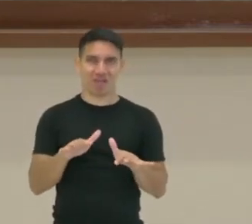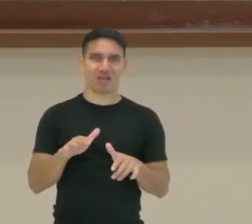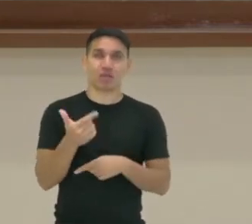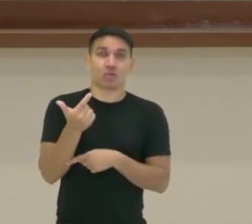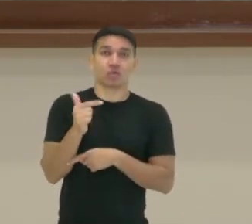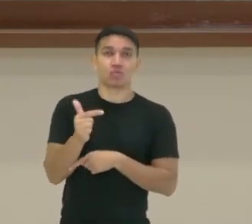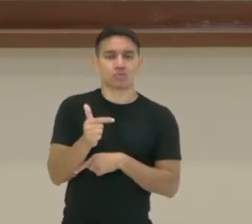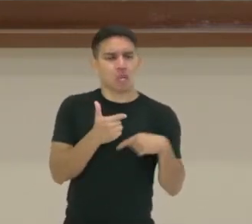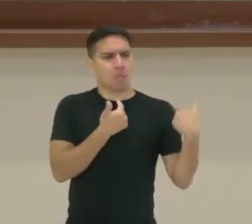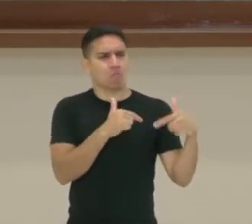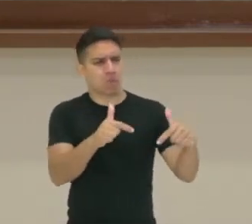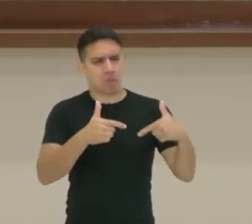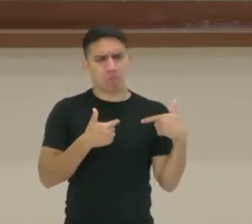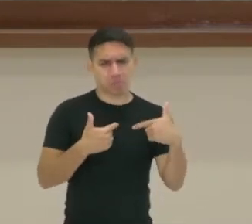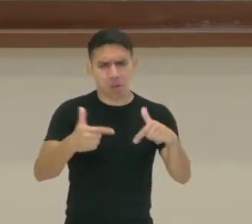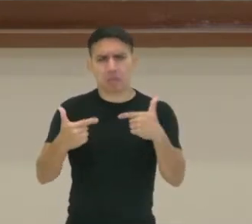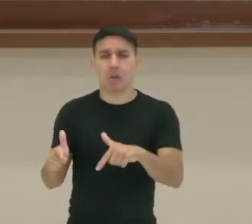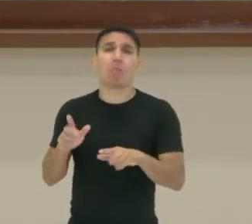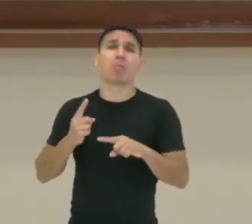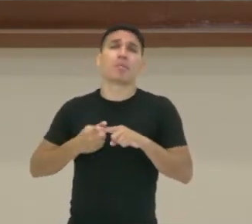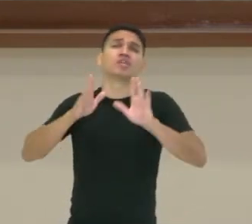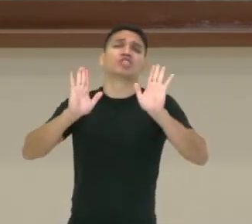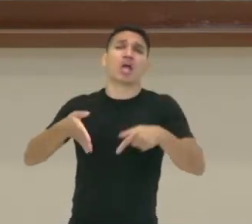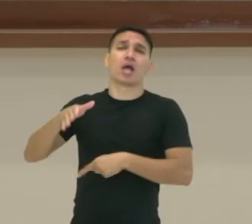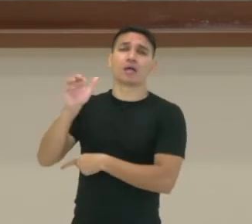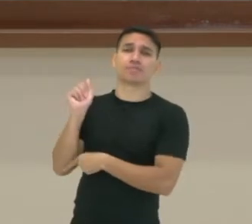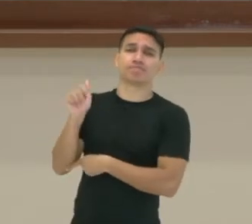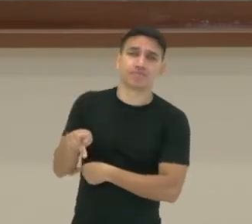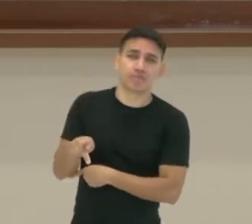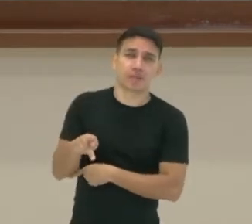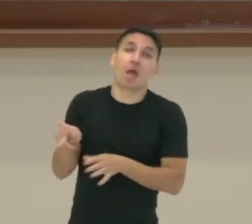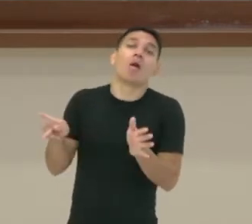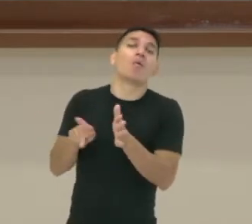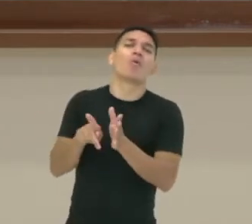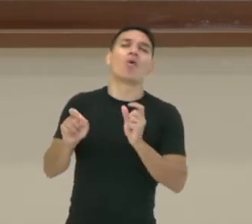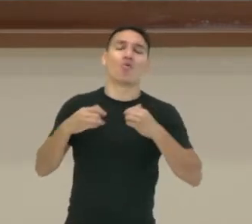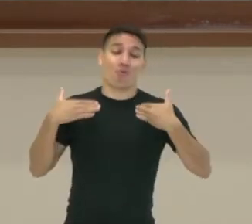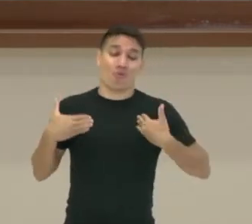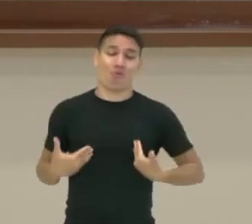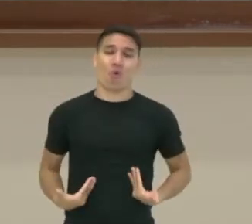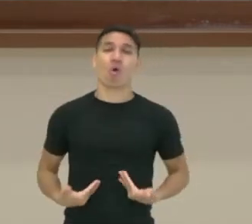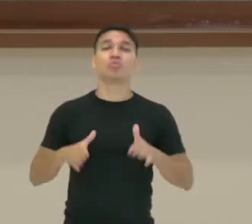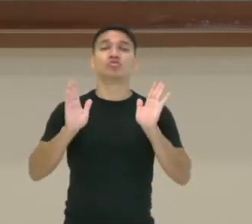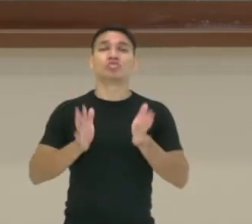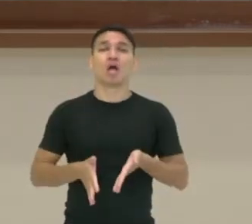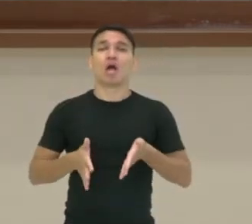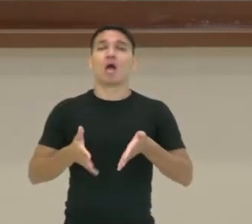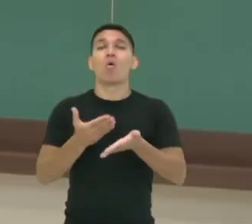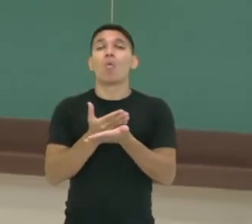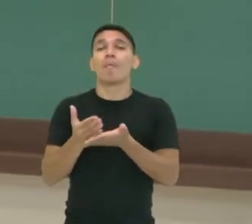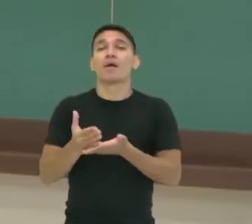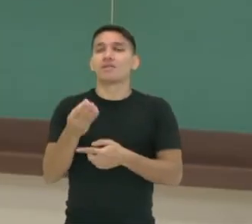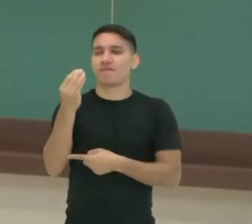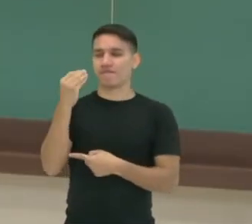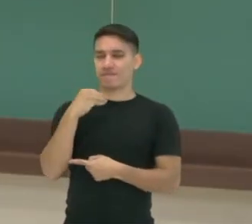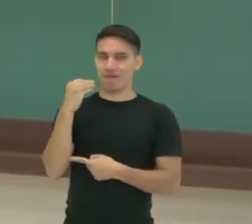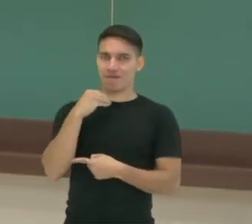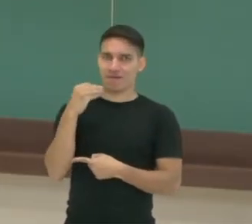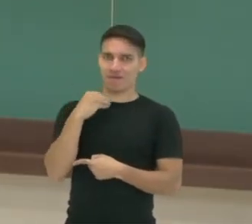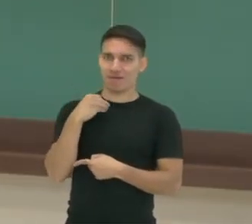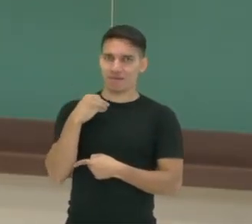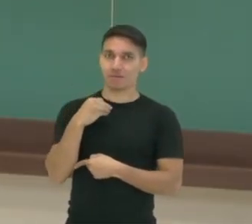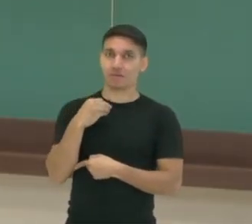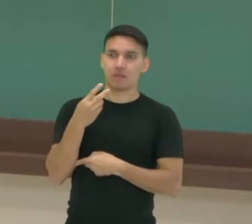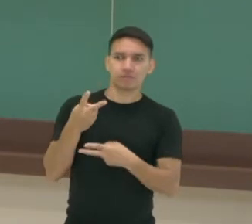trabalham tanto porque estão aposentadas. O próprio corpo já vai enfraquecendo e tem uma